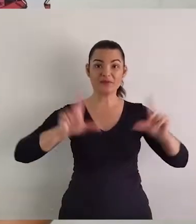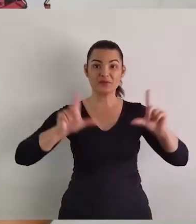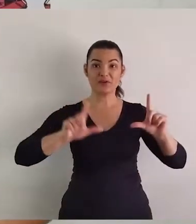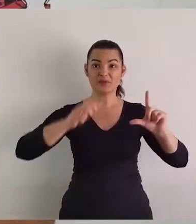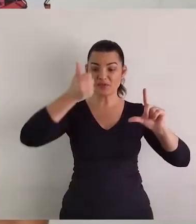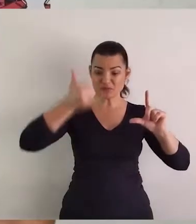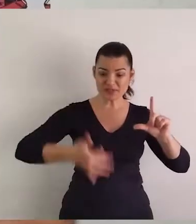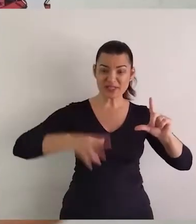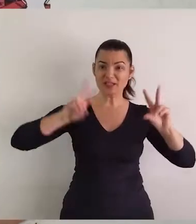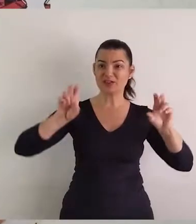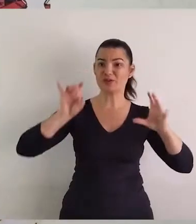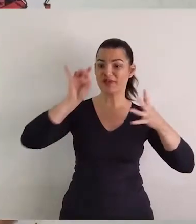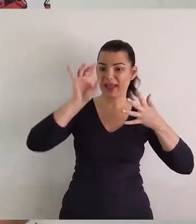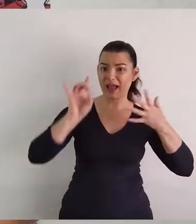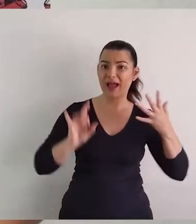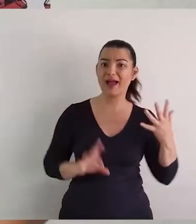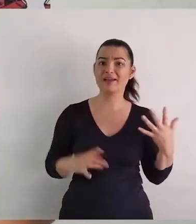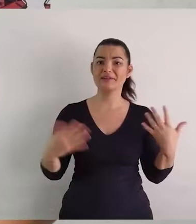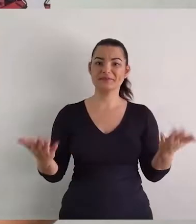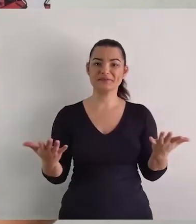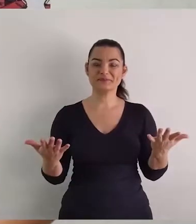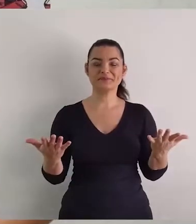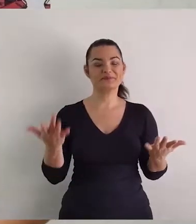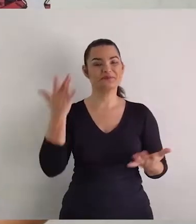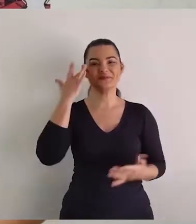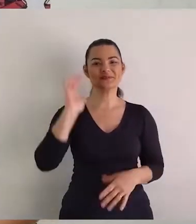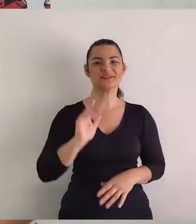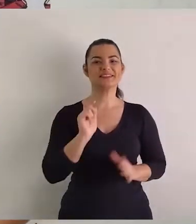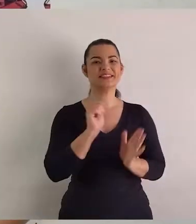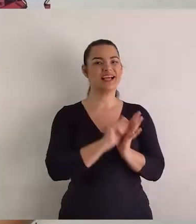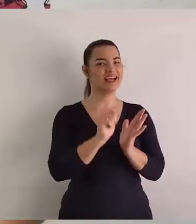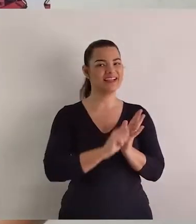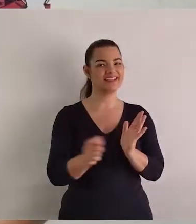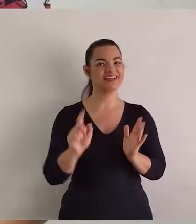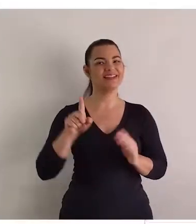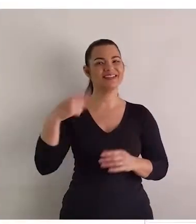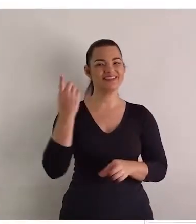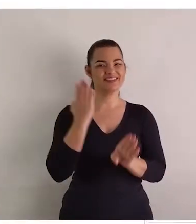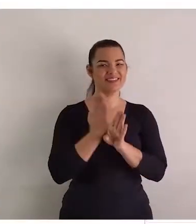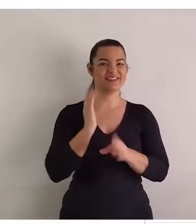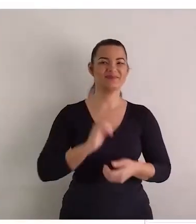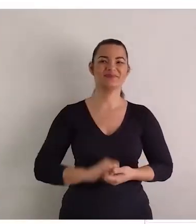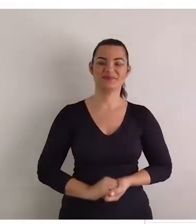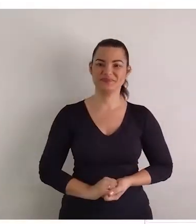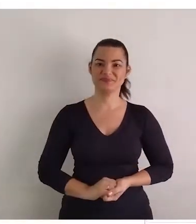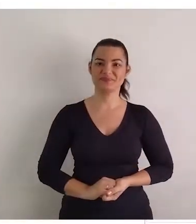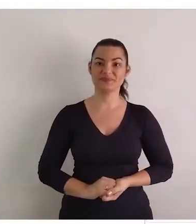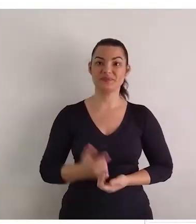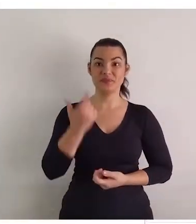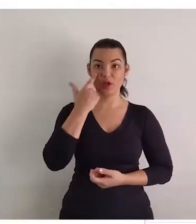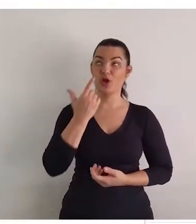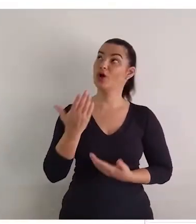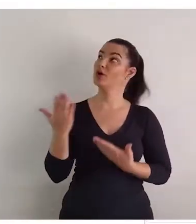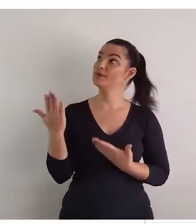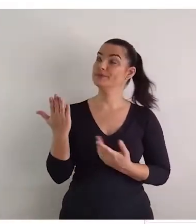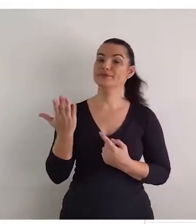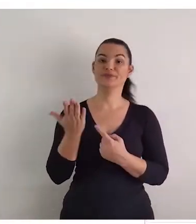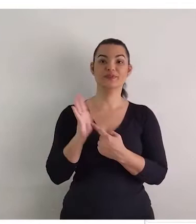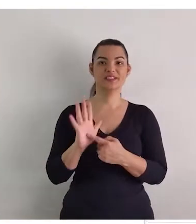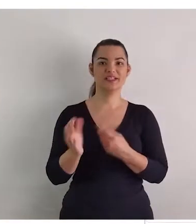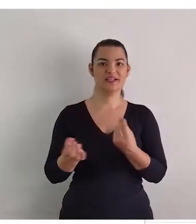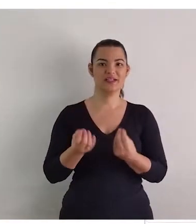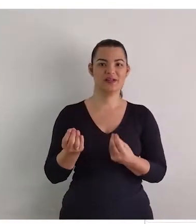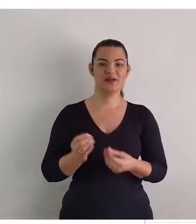ai, ai. Anotem aí, então, que nós vamos descobrir isso já, já. Então, olha só. A Pro vai mostrar para vocês